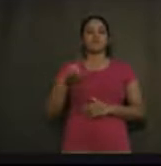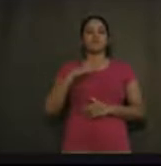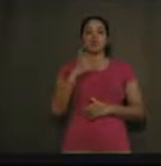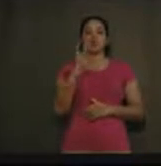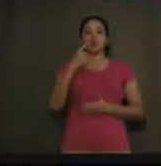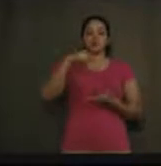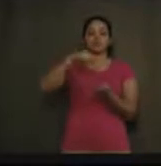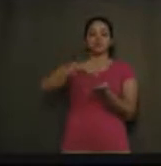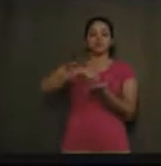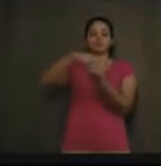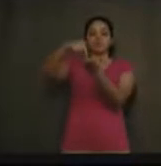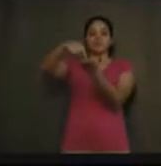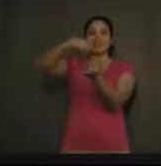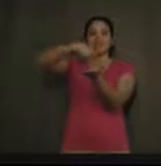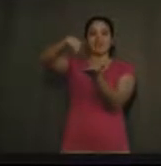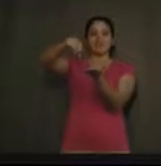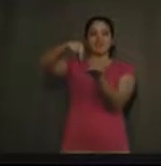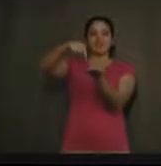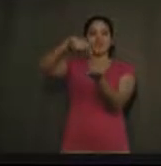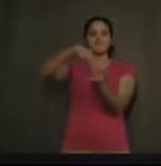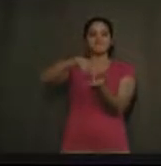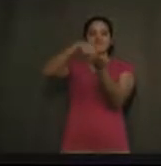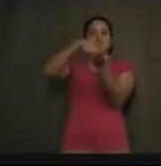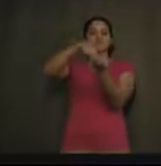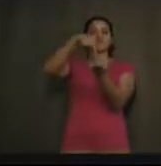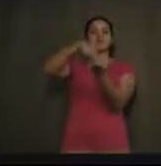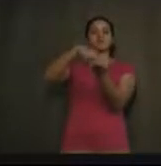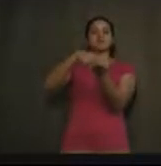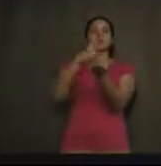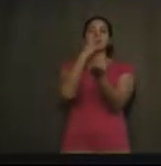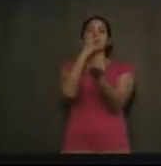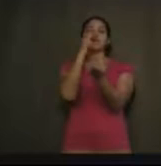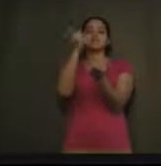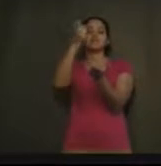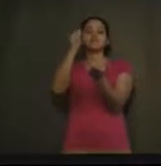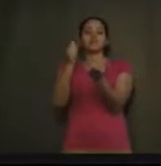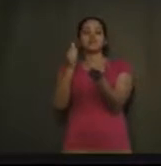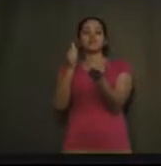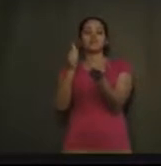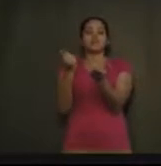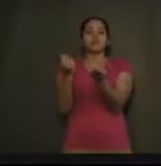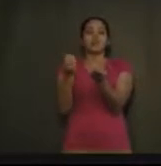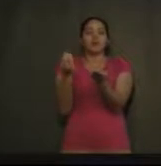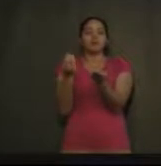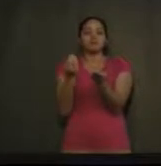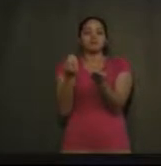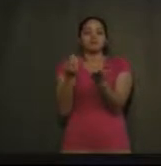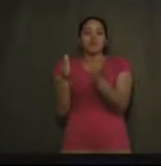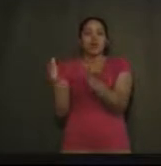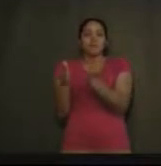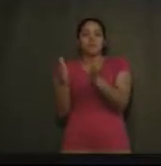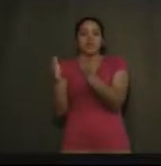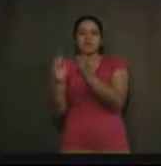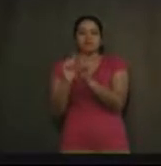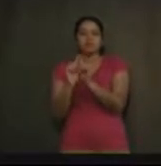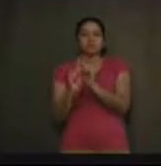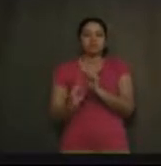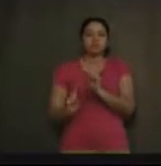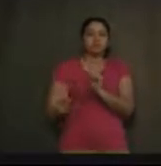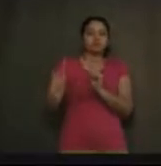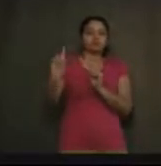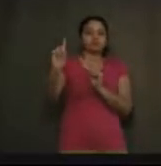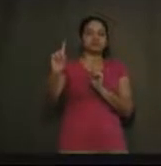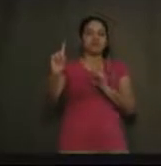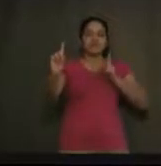representei como verde, que é formada por trajetórias que, à medida que o tempo passa, elas se aproximam cada vez mais